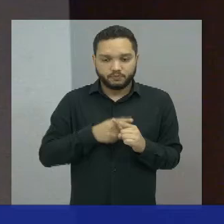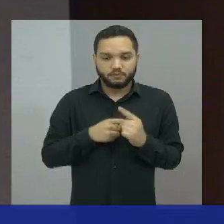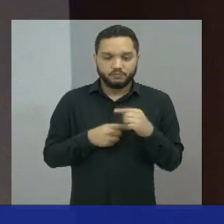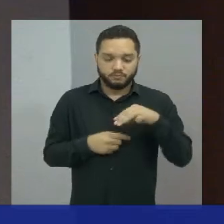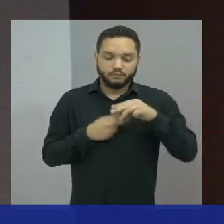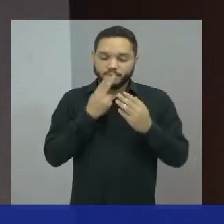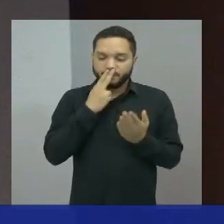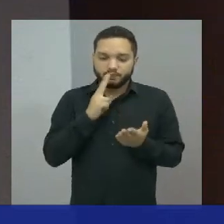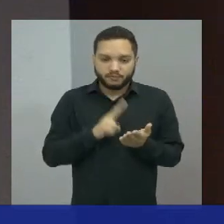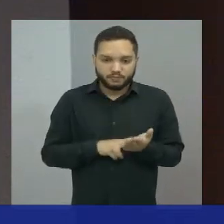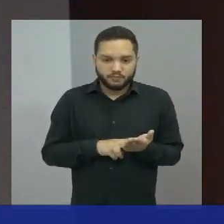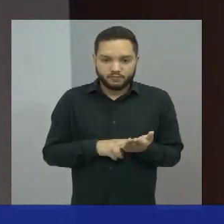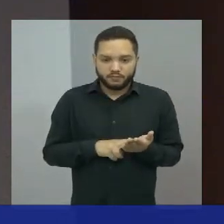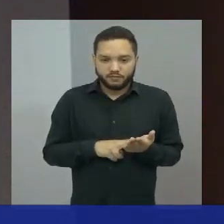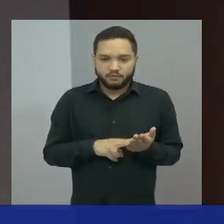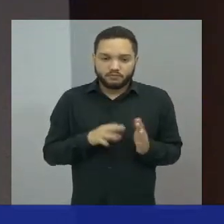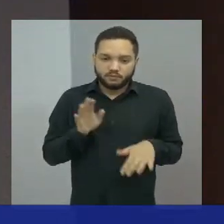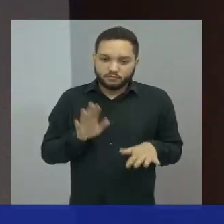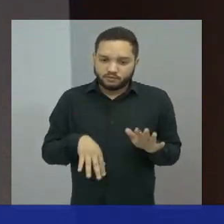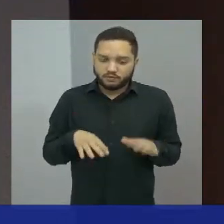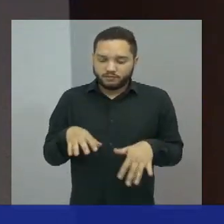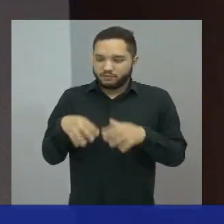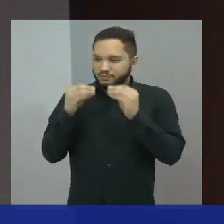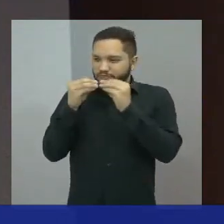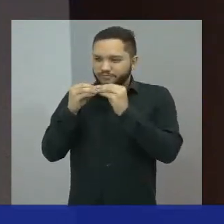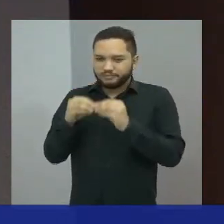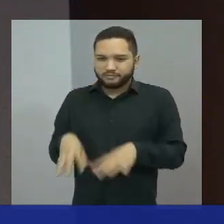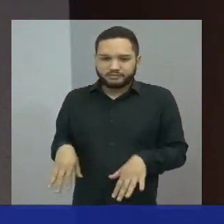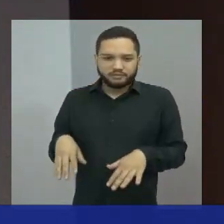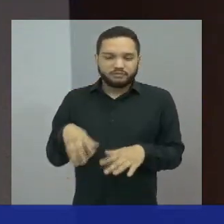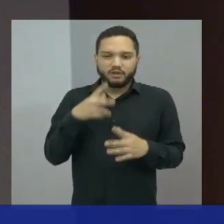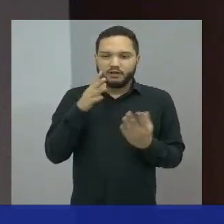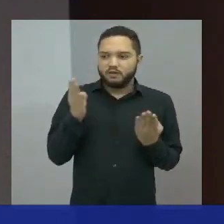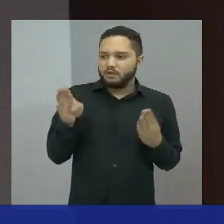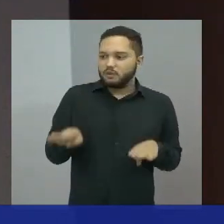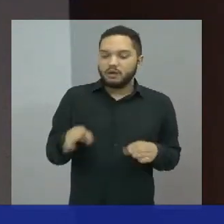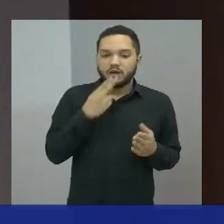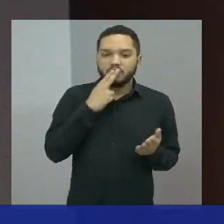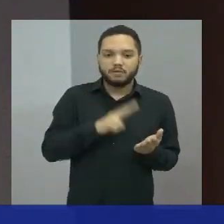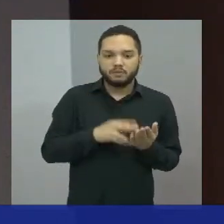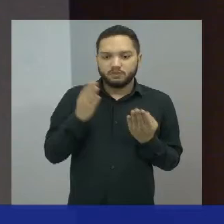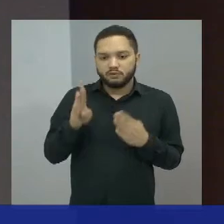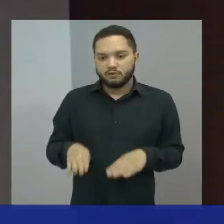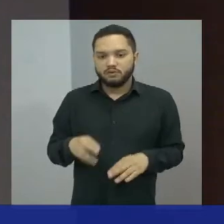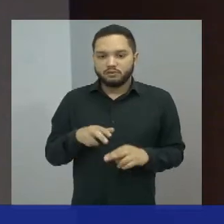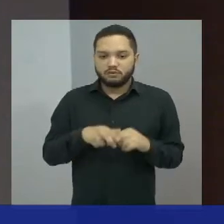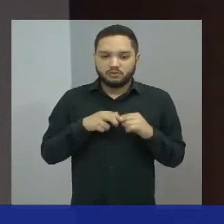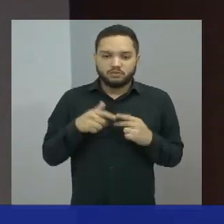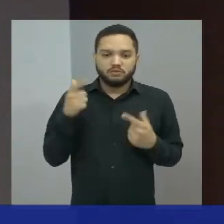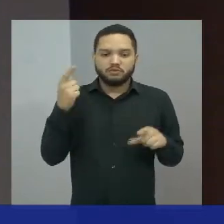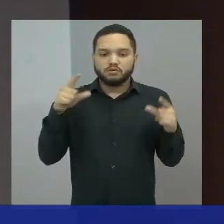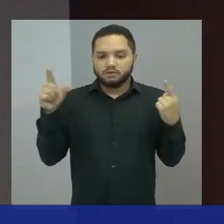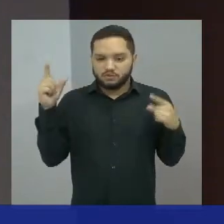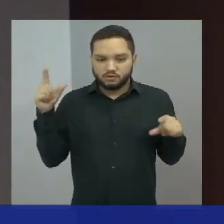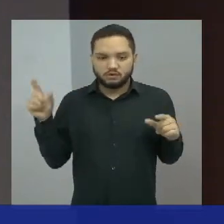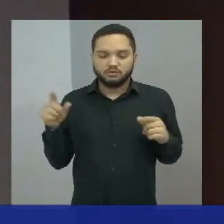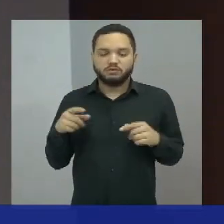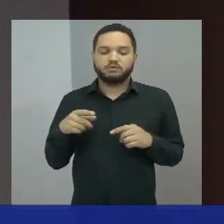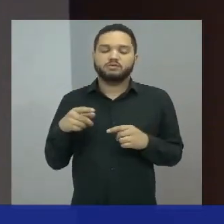nem sempre recompõe aquilo que foi prejudicado. Por isso que a gente tem outras infrações